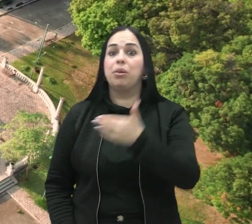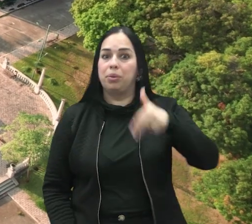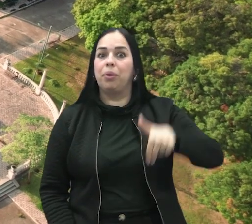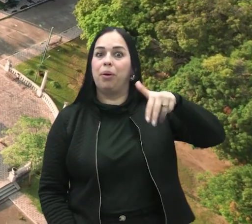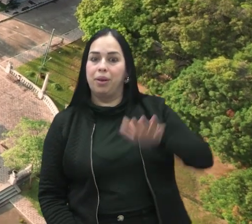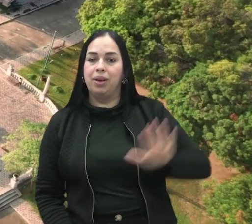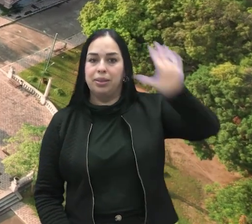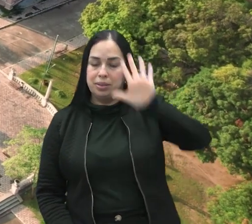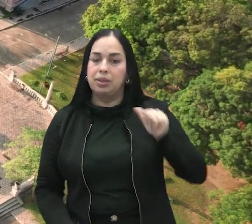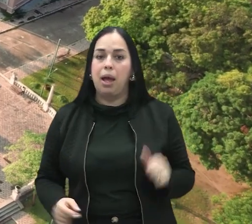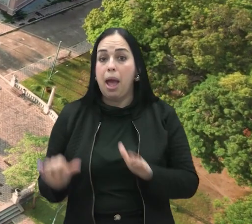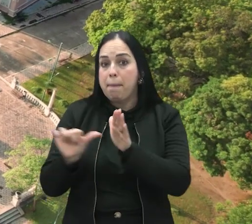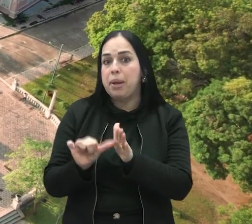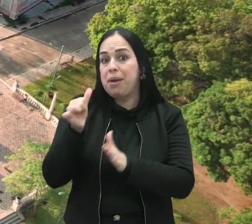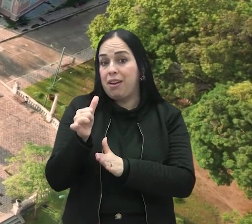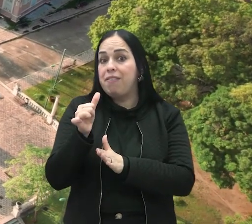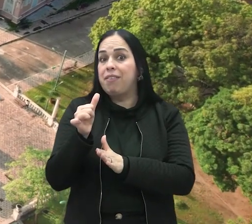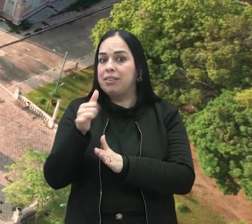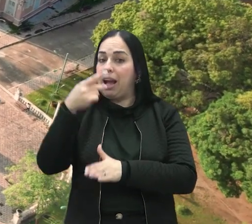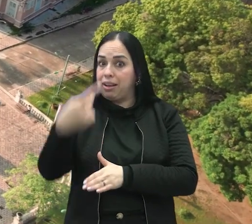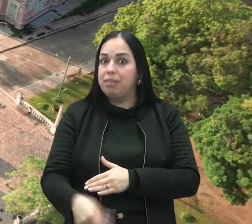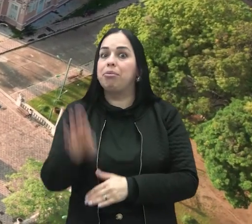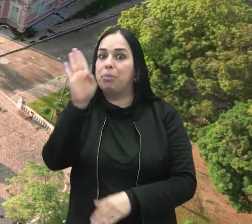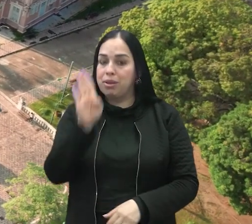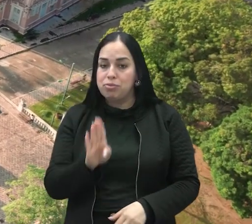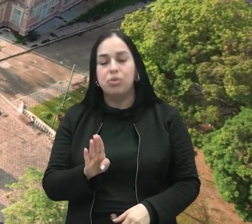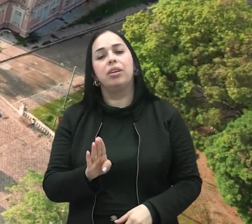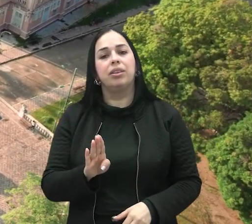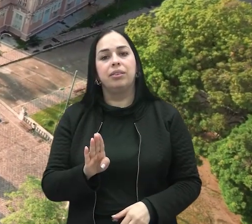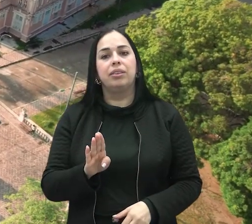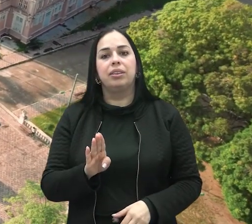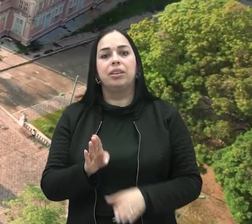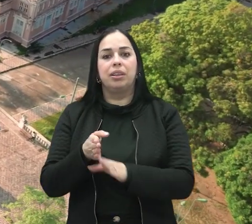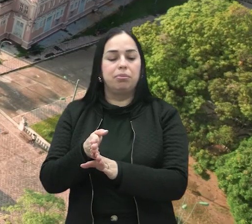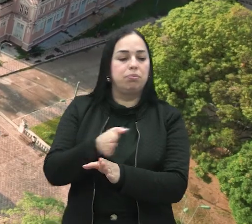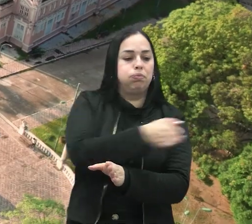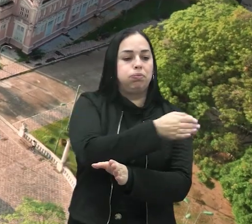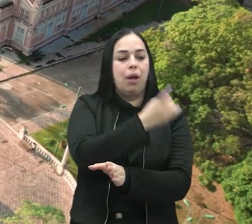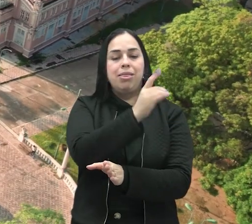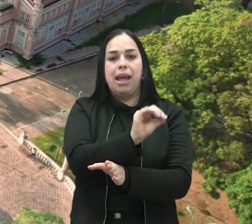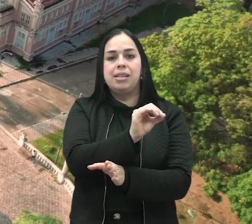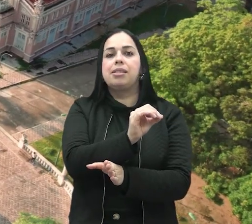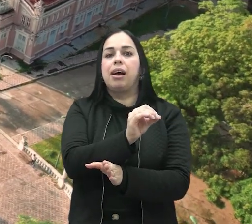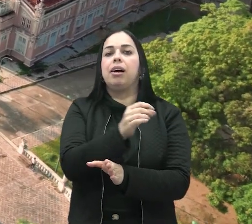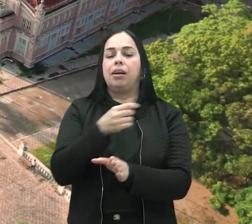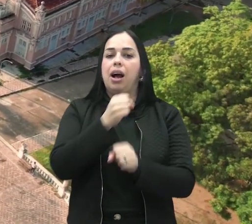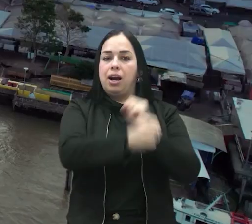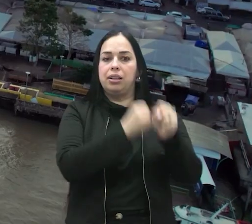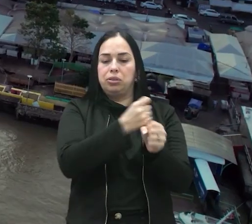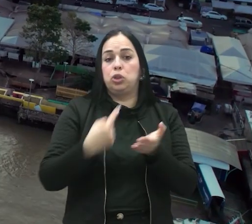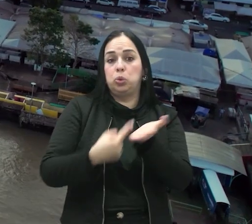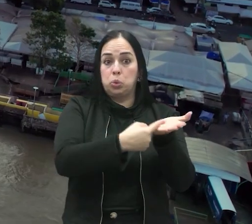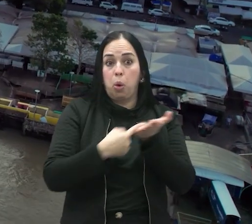no coração da Amazônia. É a primeira vez que o Brasil cedia o evento, que marca 10 anos do Acordo